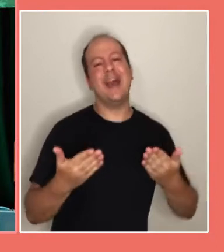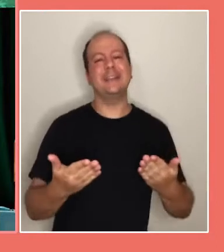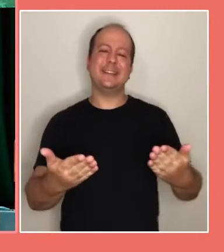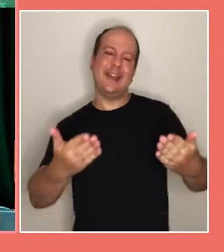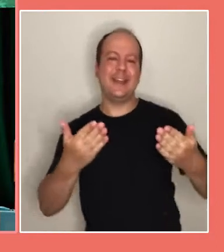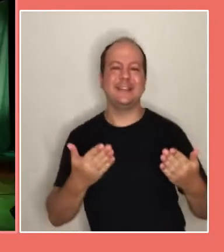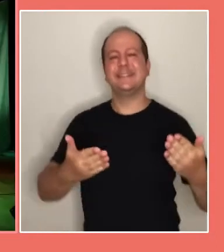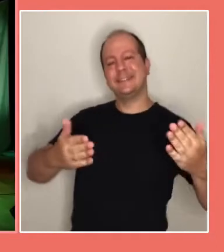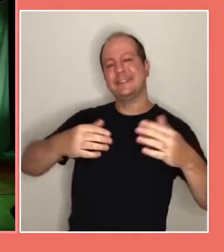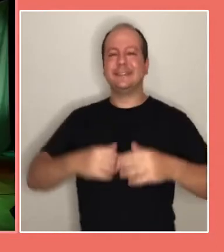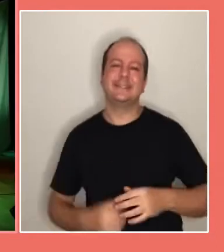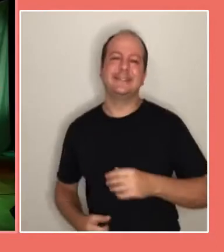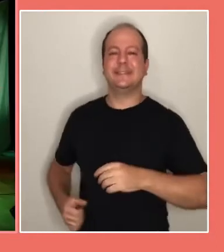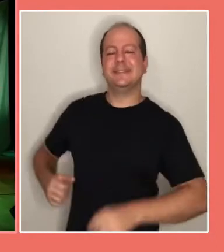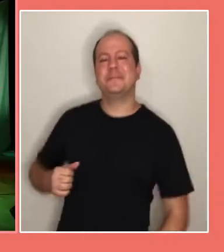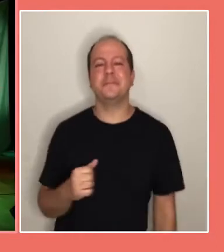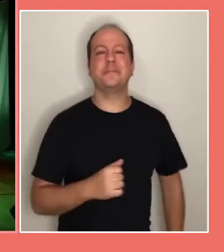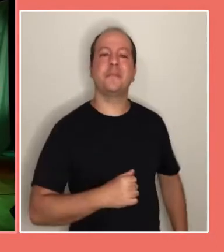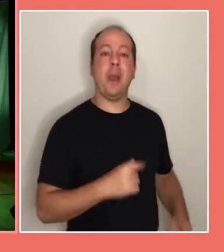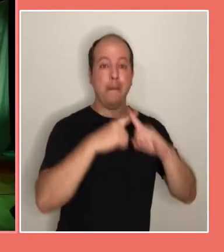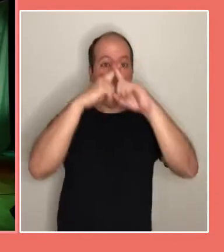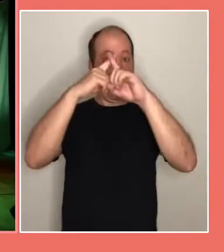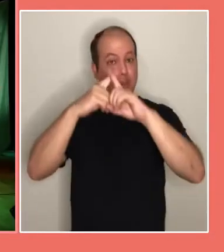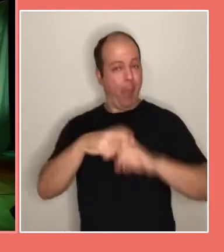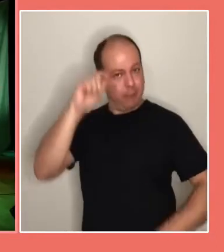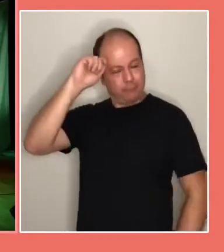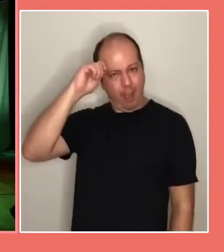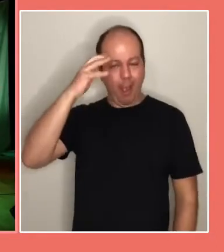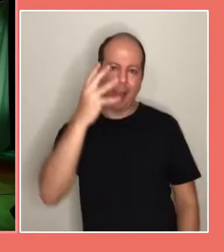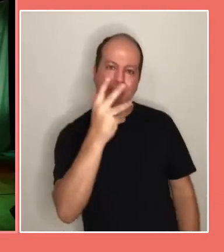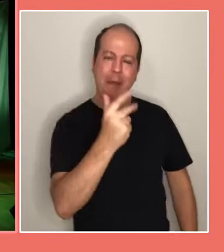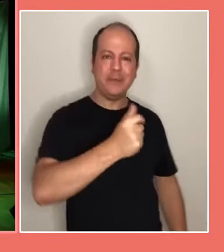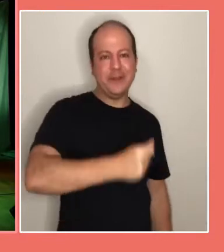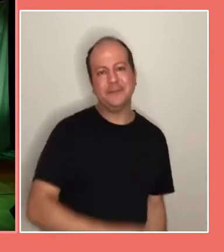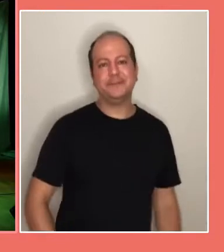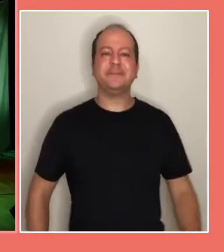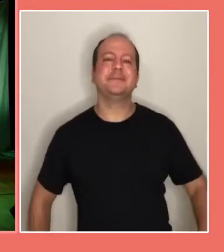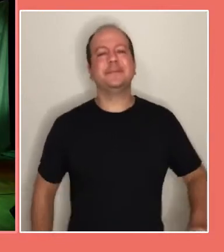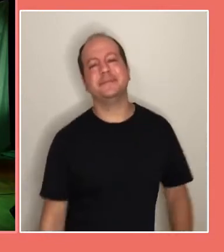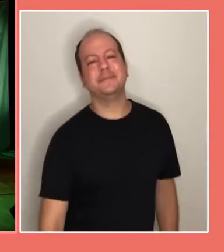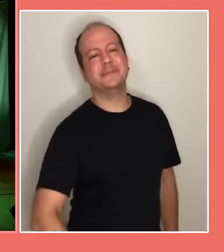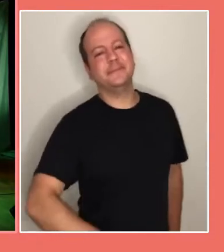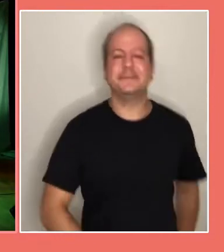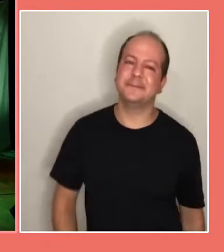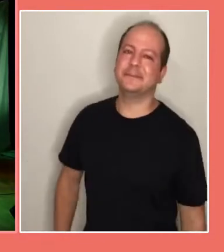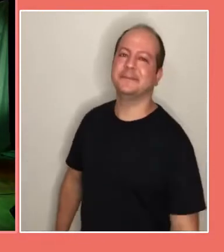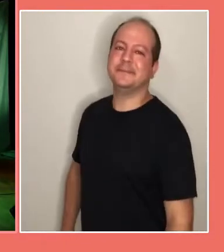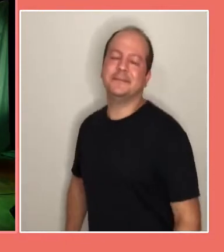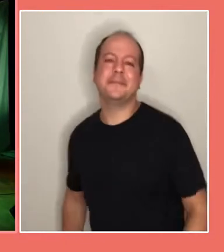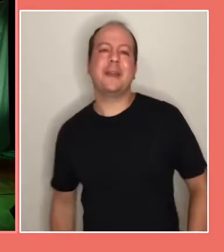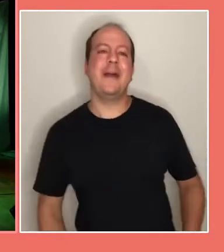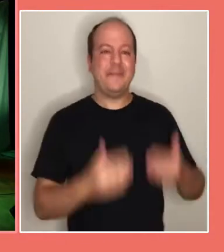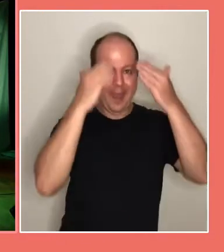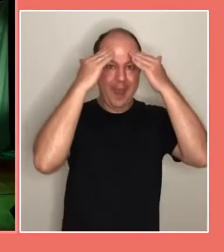axé, axé. Sambonaniwo, sawabona. Sambonaniwo, sawabona.